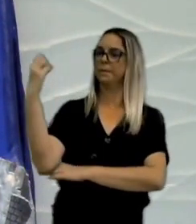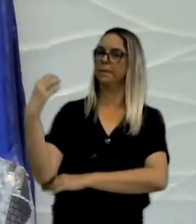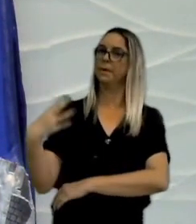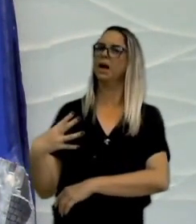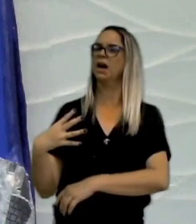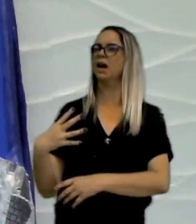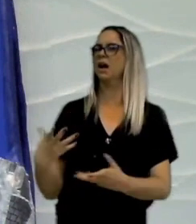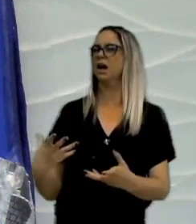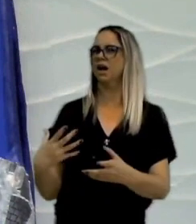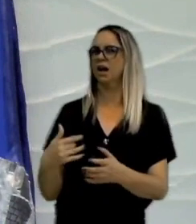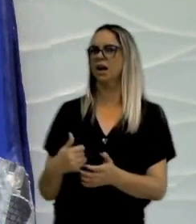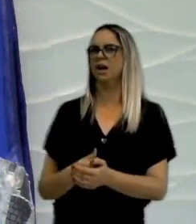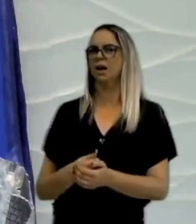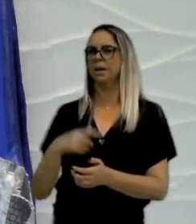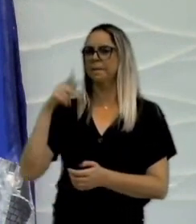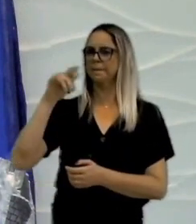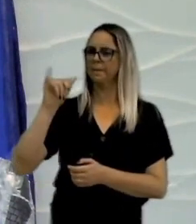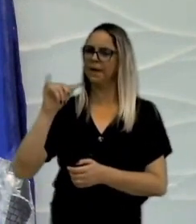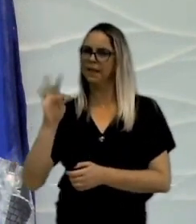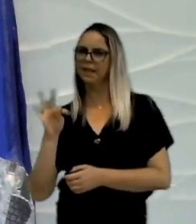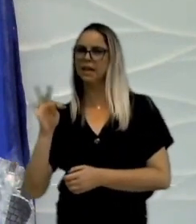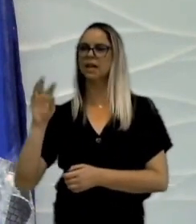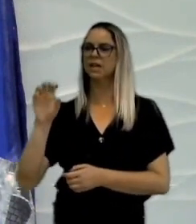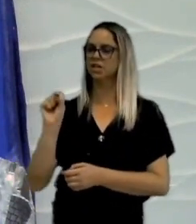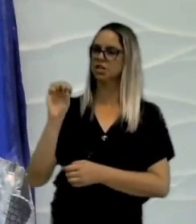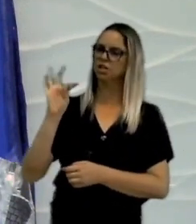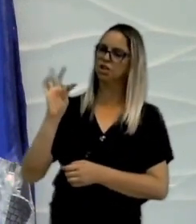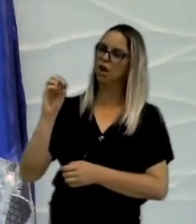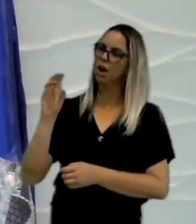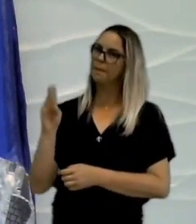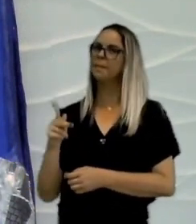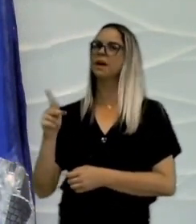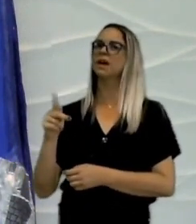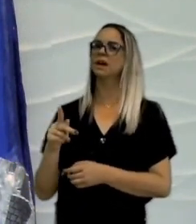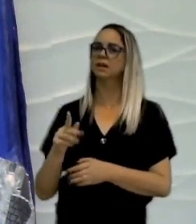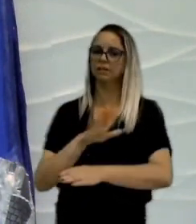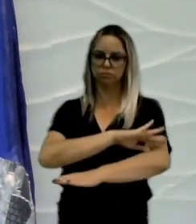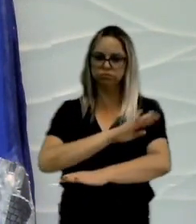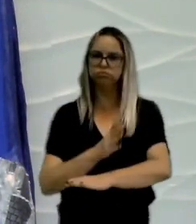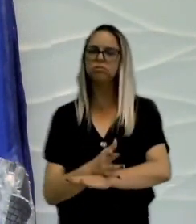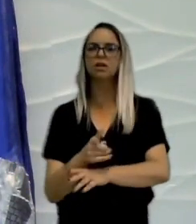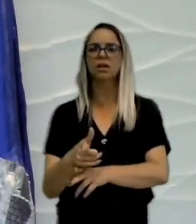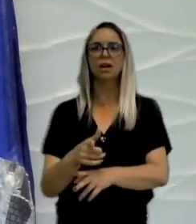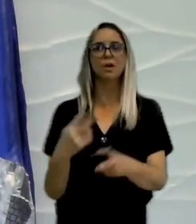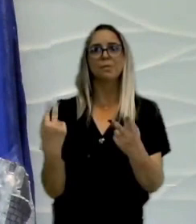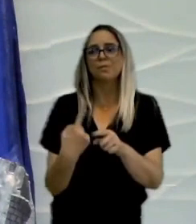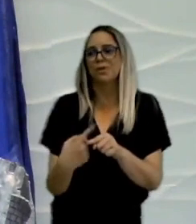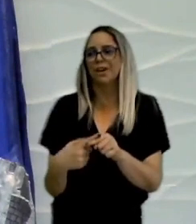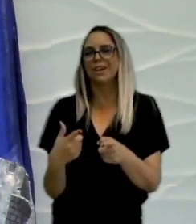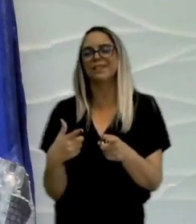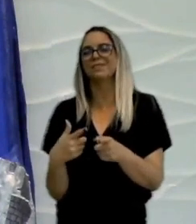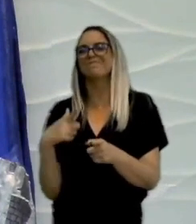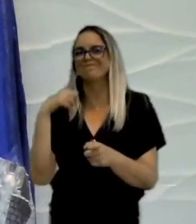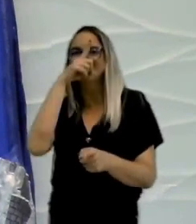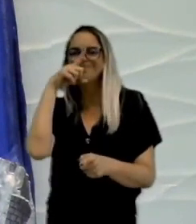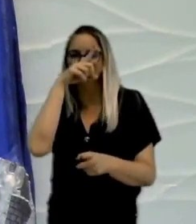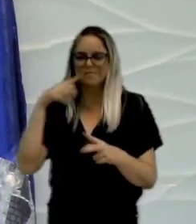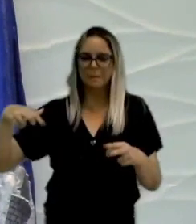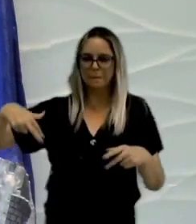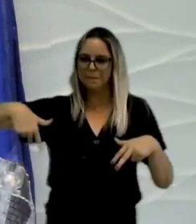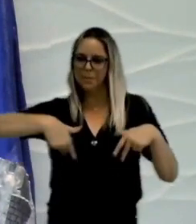que compreende o posto Pit Stop ao posto Cordeirão. Tendo em vista ali o grande fluxo de veículos, de